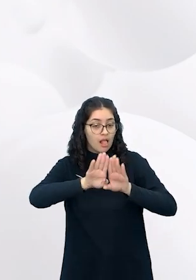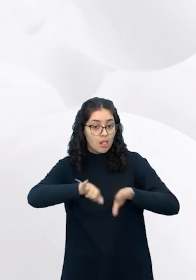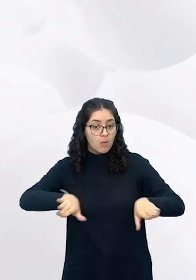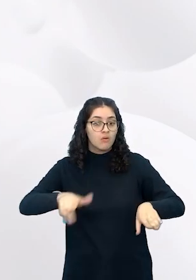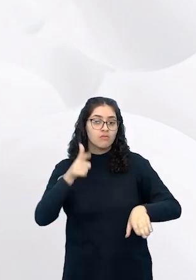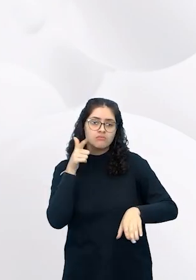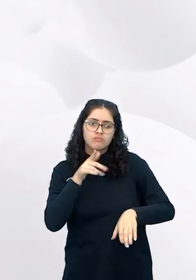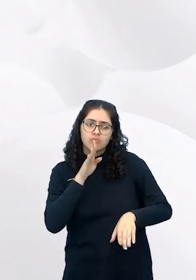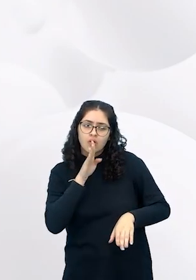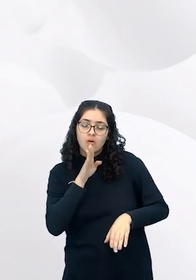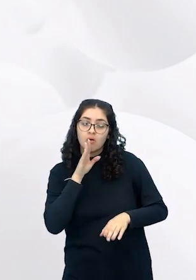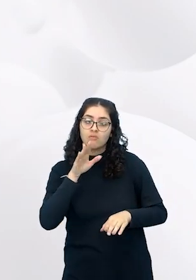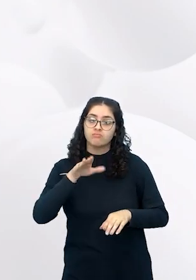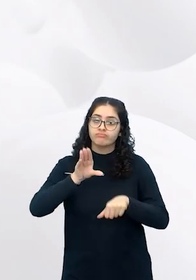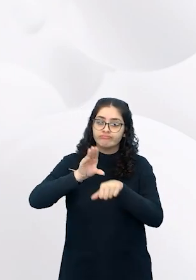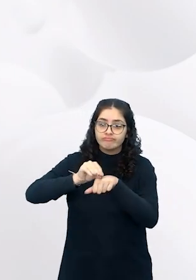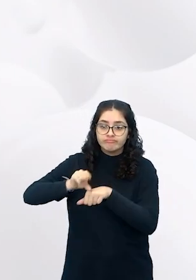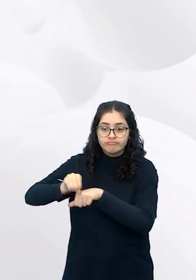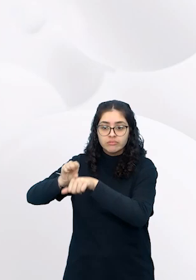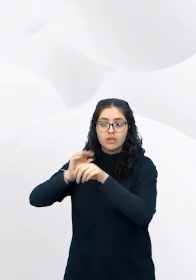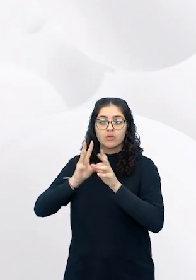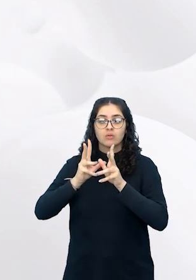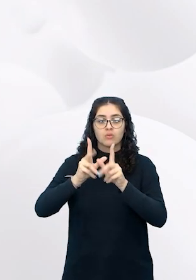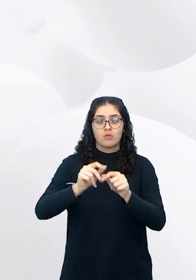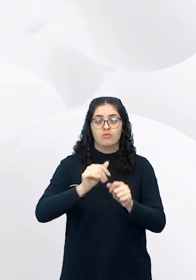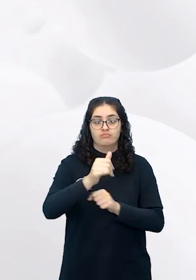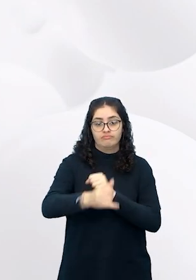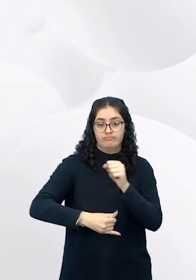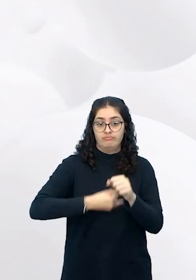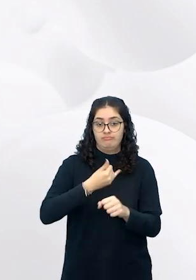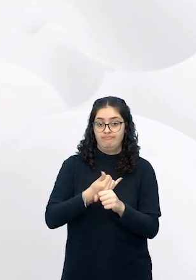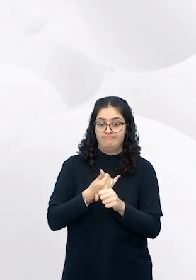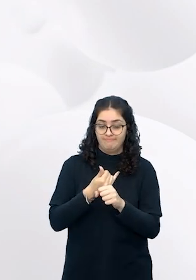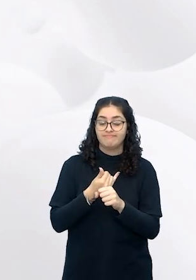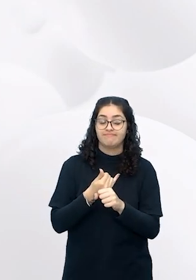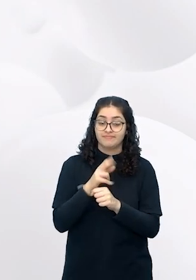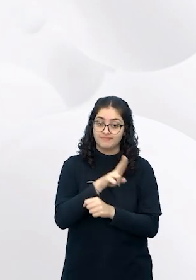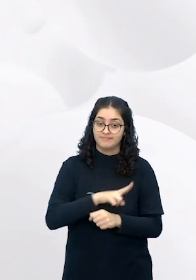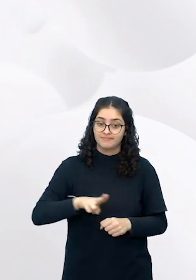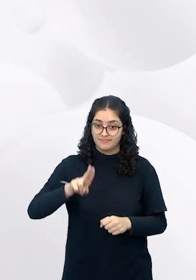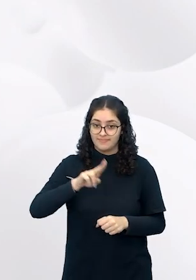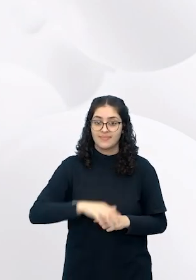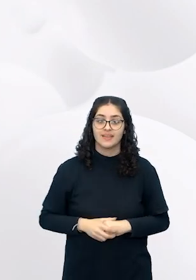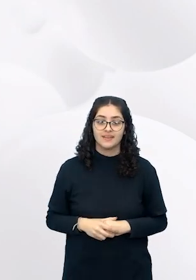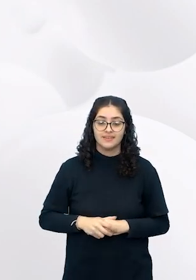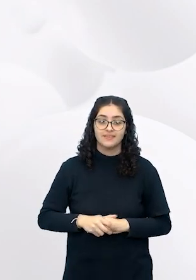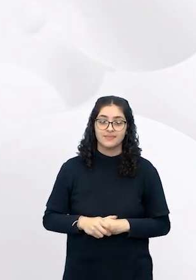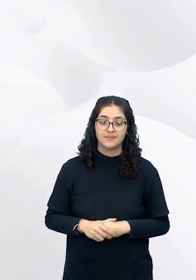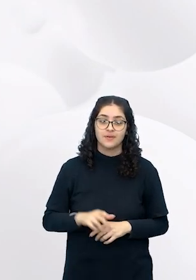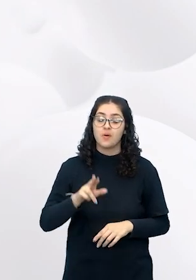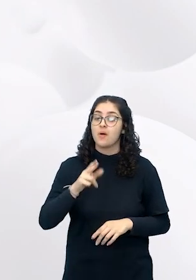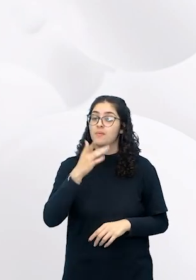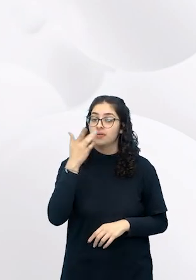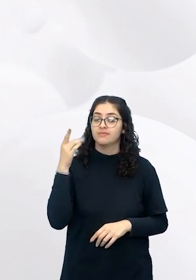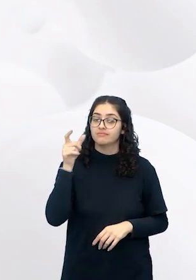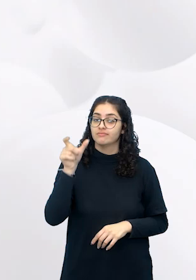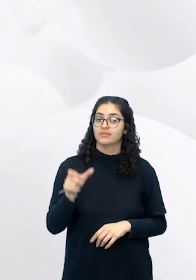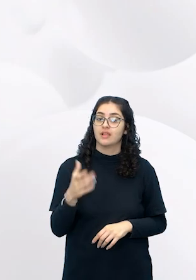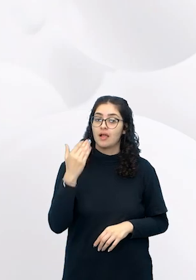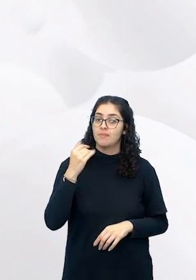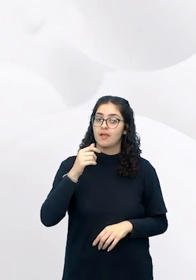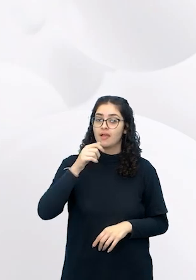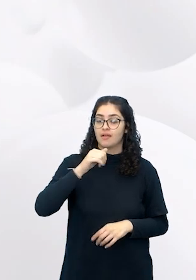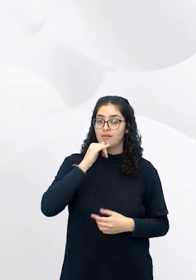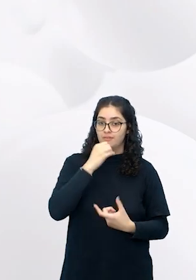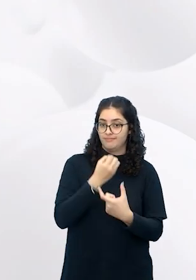eles conhecerem todo o aparato digital que os cerca. Então, é a mesma coisa de a pessoa ser letrada, né? Ser